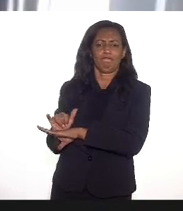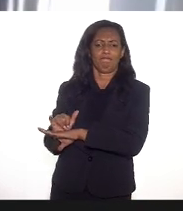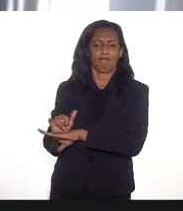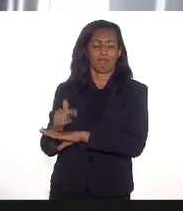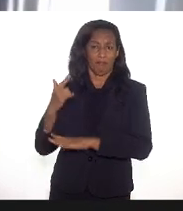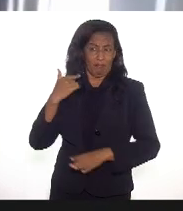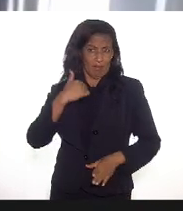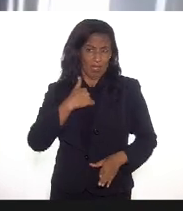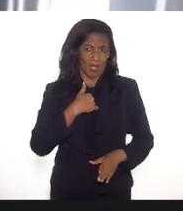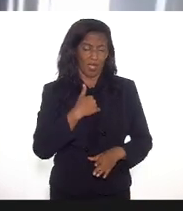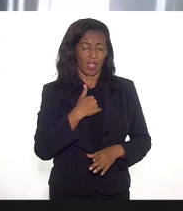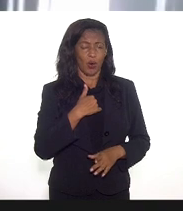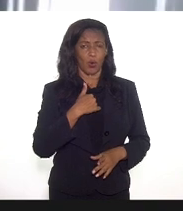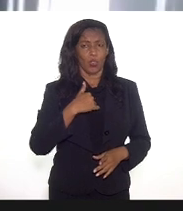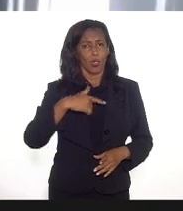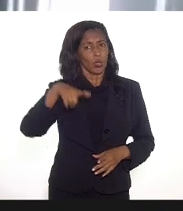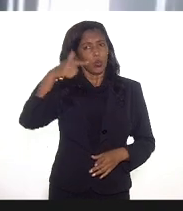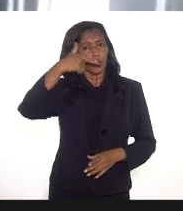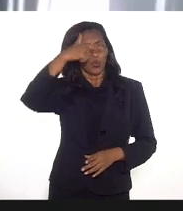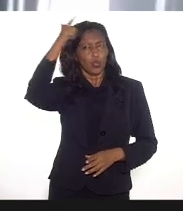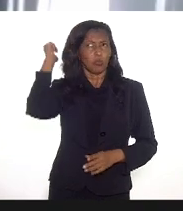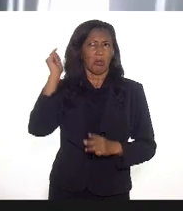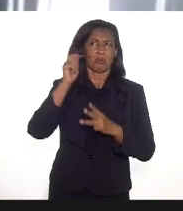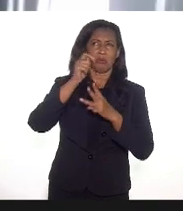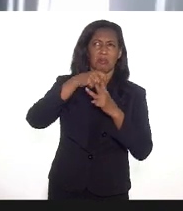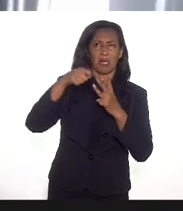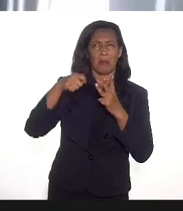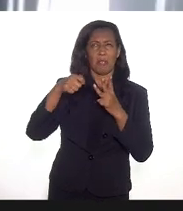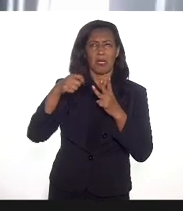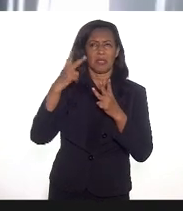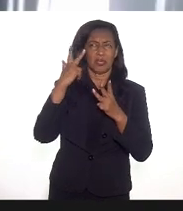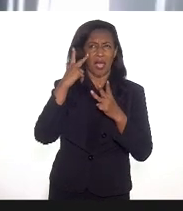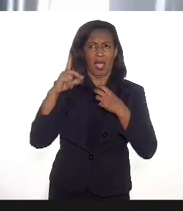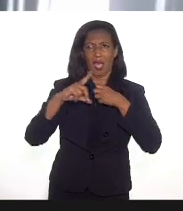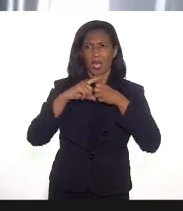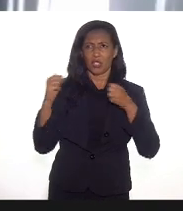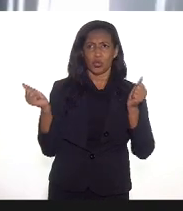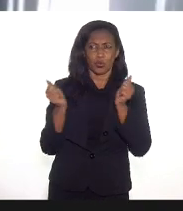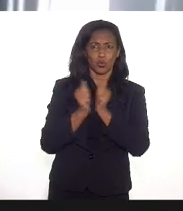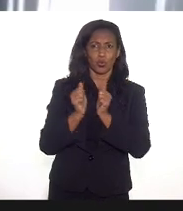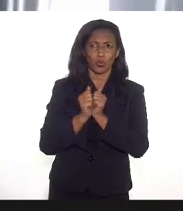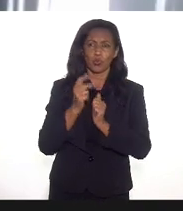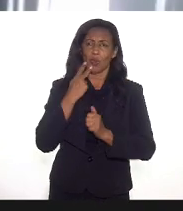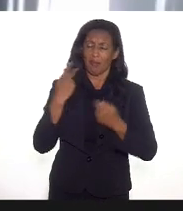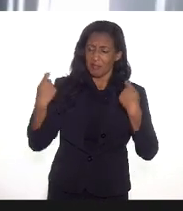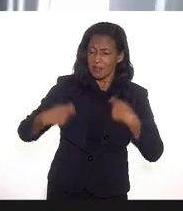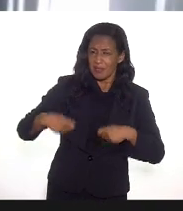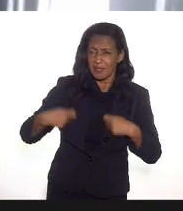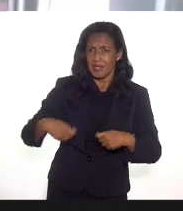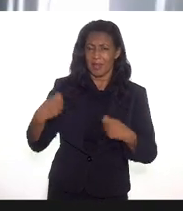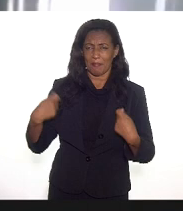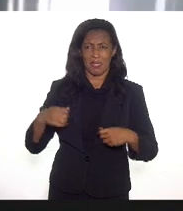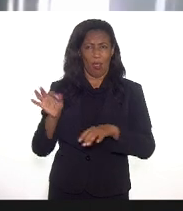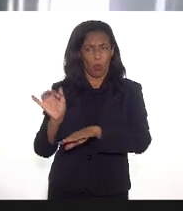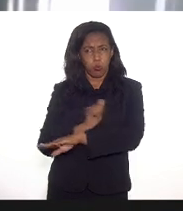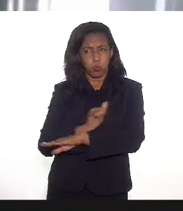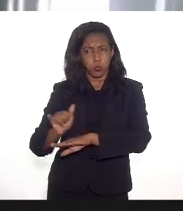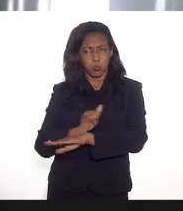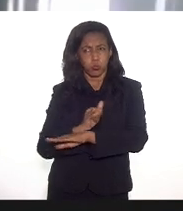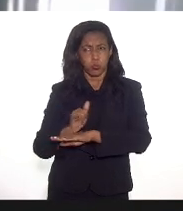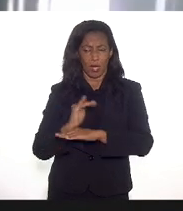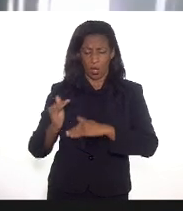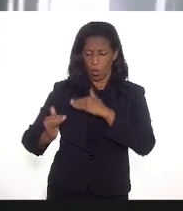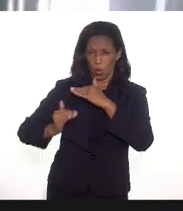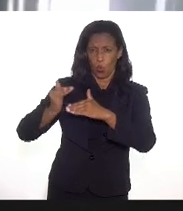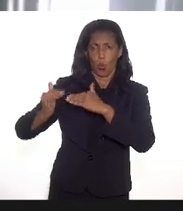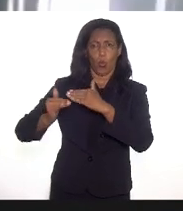Paulo escrevemos, tem uns 3 meses, talvez, Luiz Paulo, no máximo 4, um artigo juntos sobre a necessidade de elaborar um plano estratégico de desenvolvimento econômico e social do